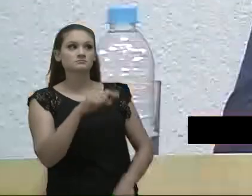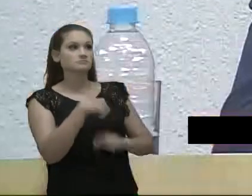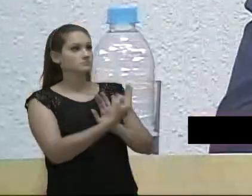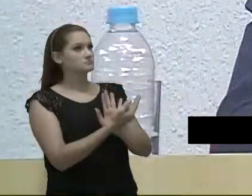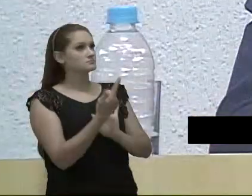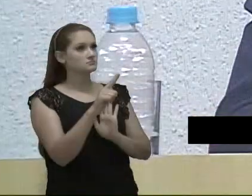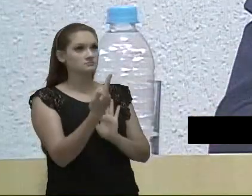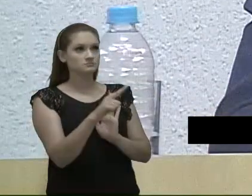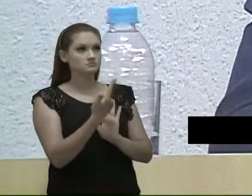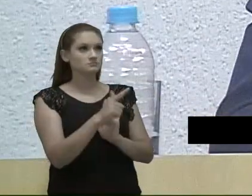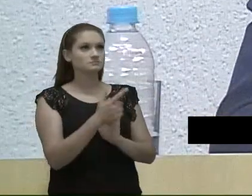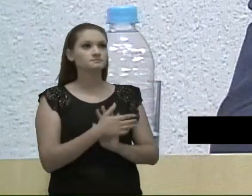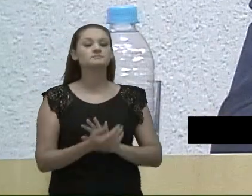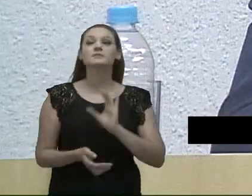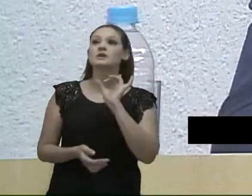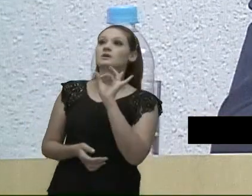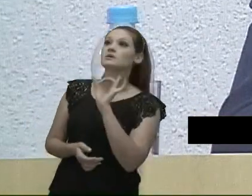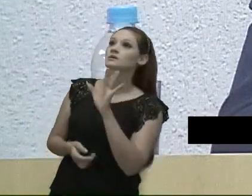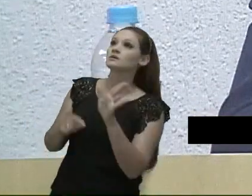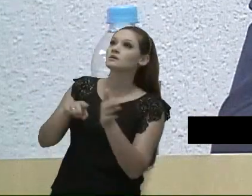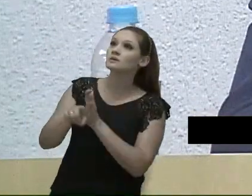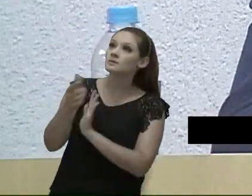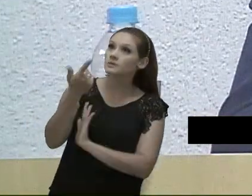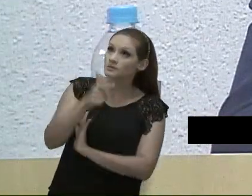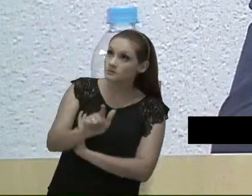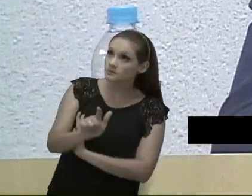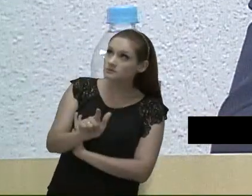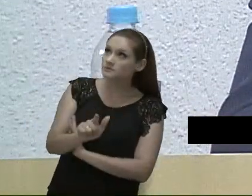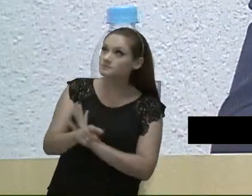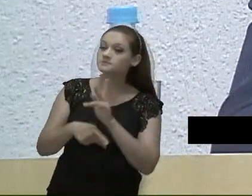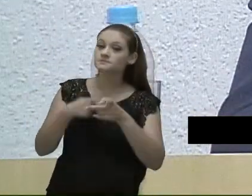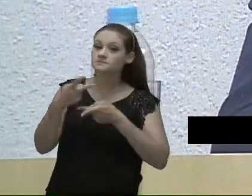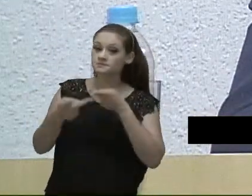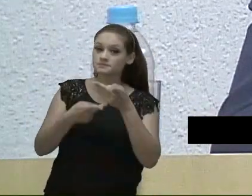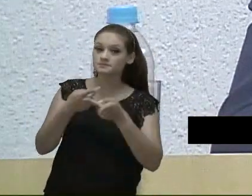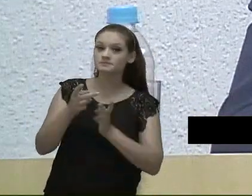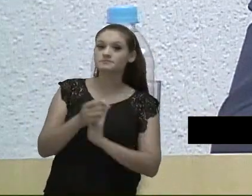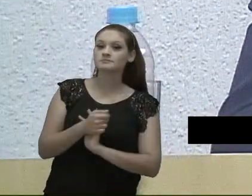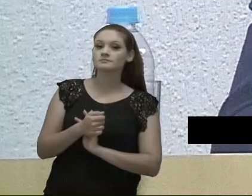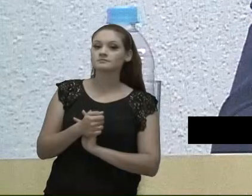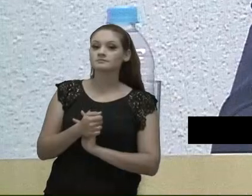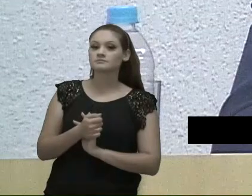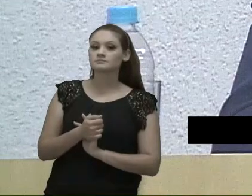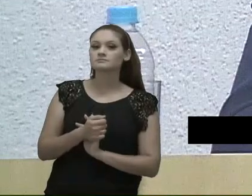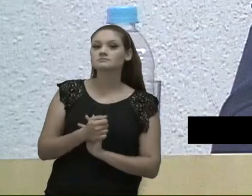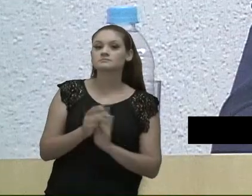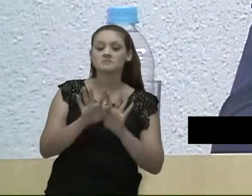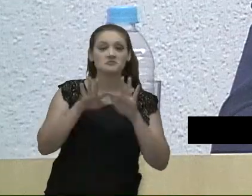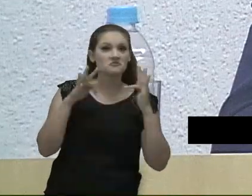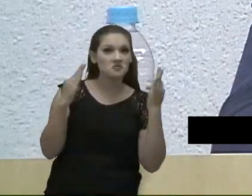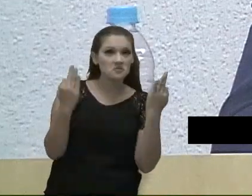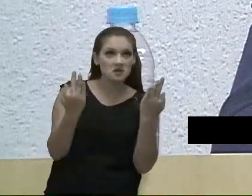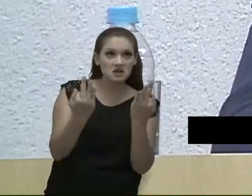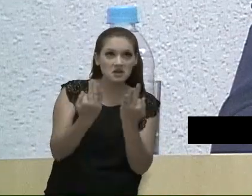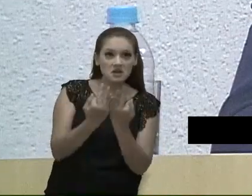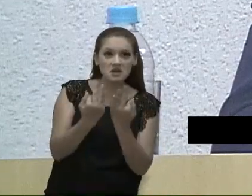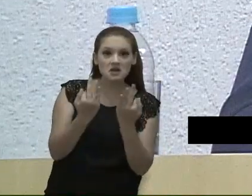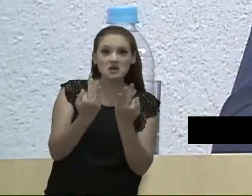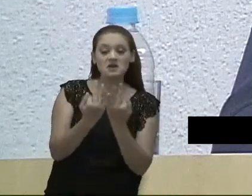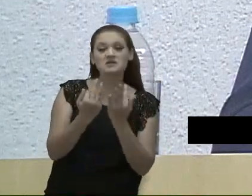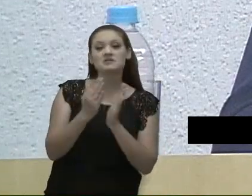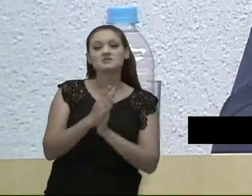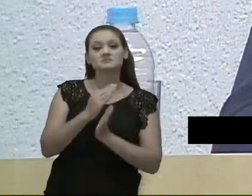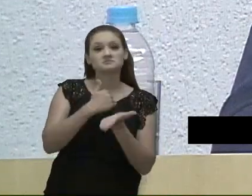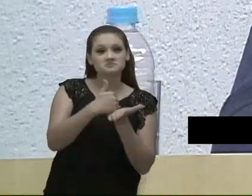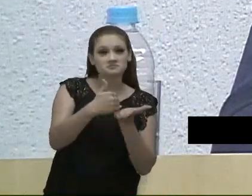para... Vou reformular a pergunta de novo, tá? Vou Sim, deixar senhor. Bem pausado. Olha, algum parente de secretário